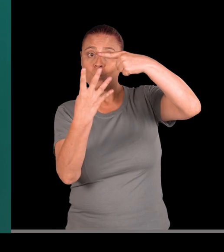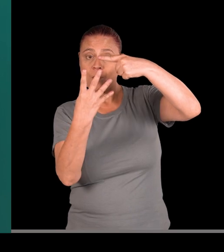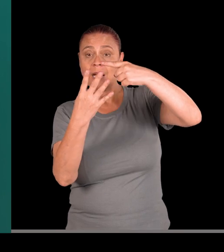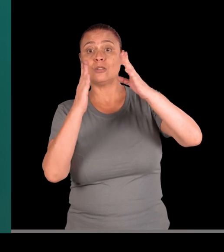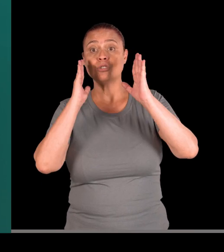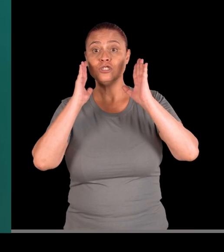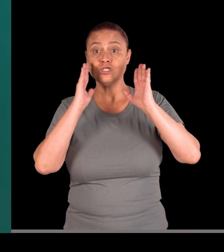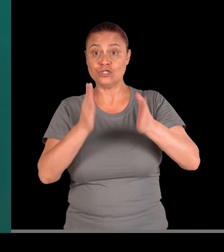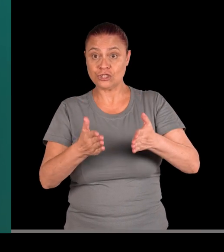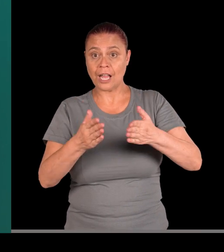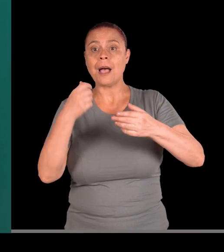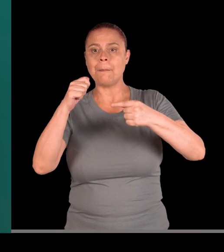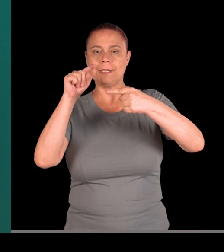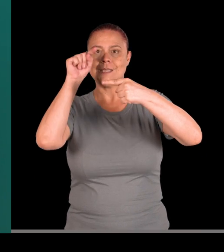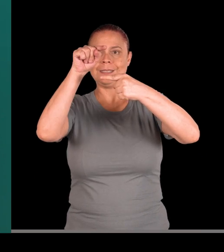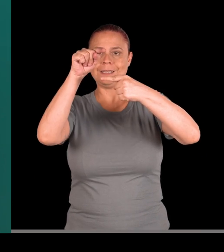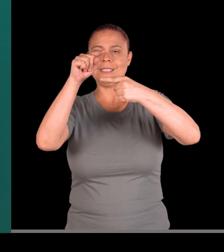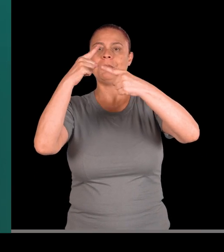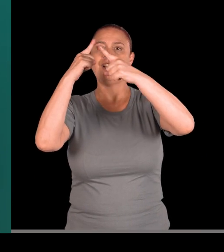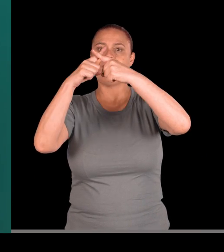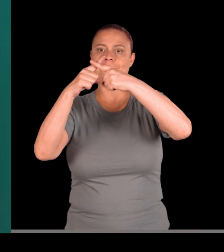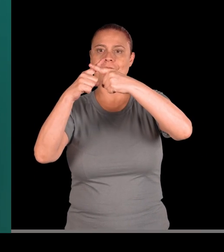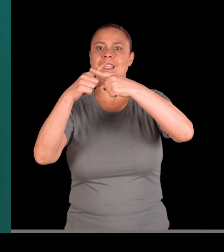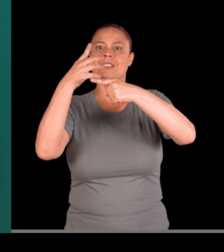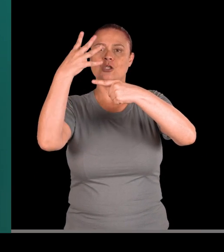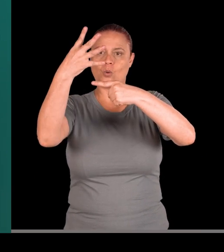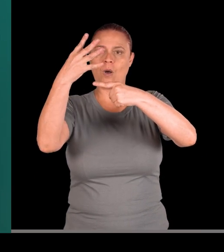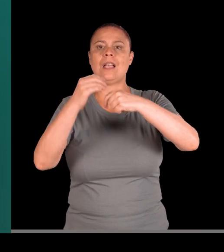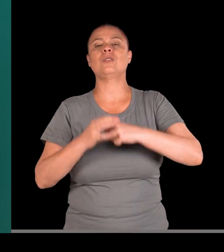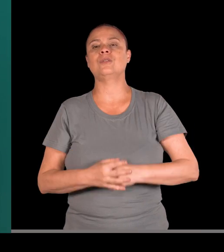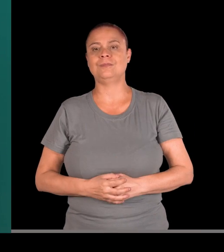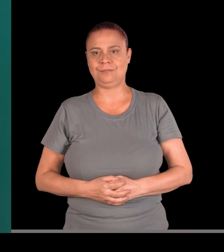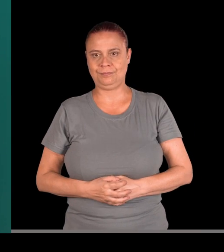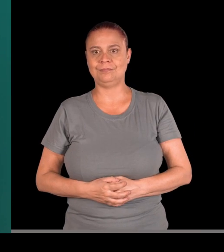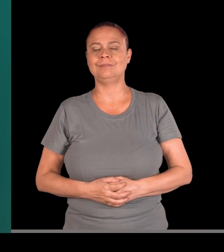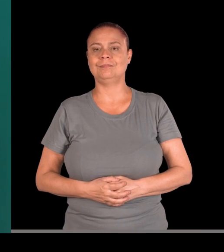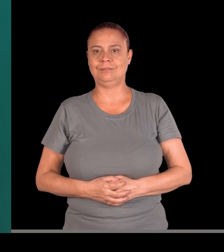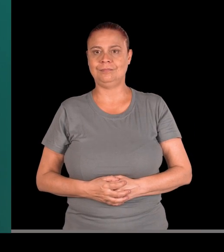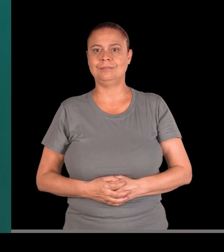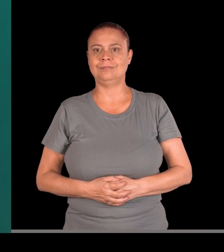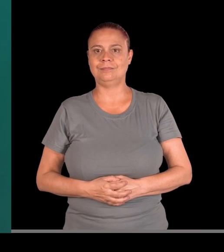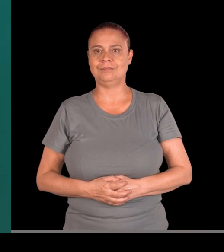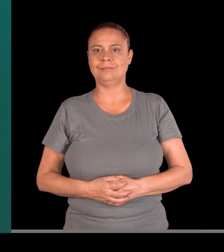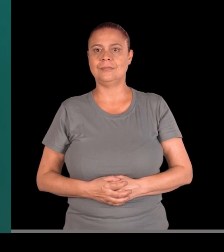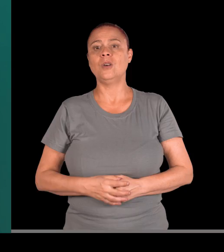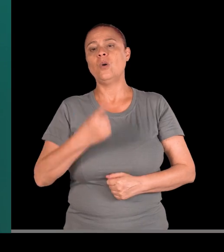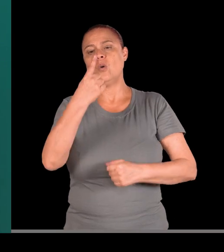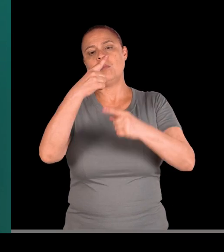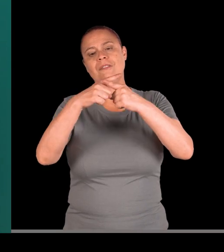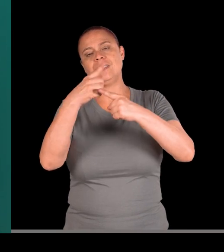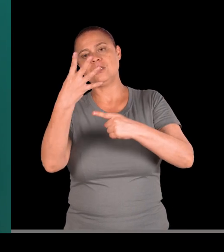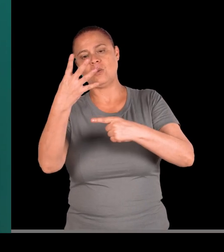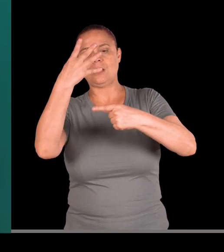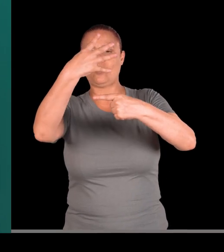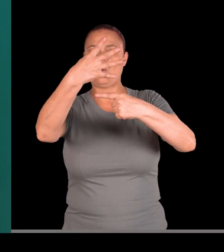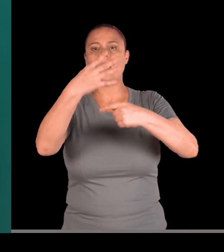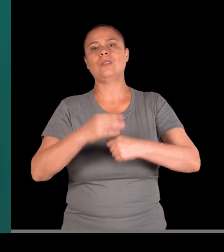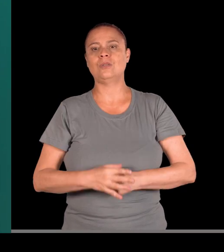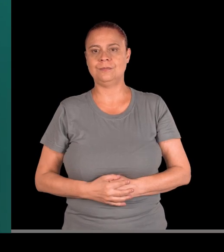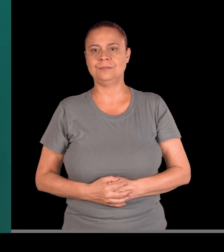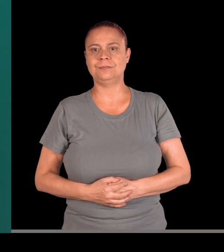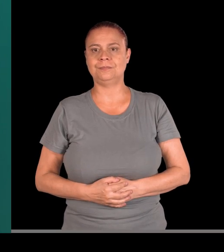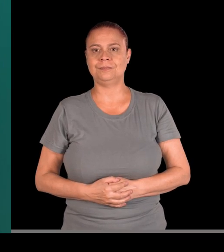multipliquei por 4 no denominador, eu multiplico por 4 o numerador. 1 vezes